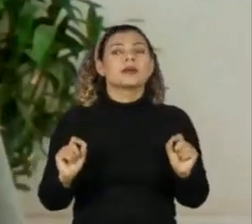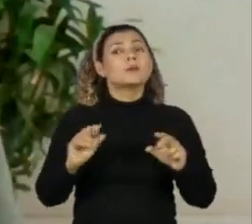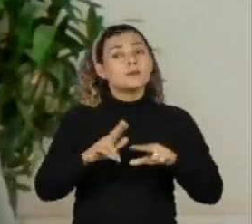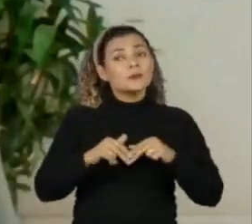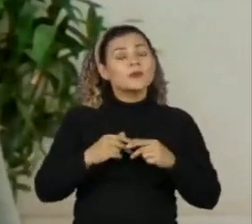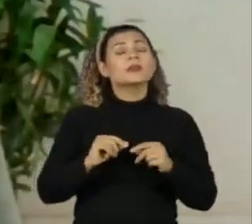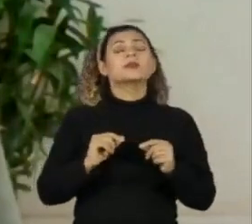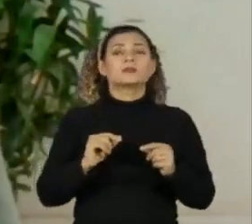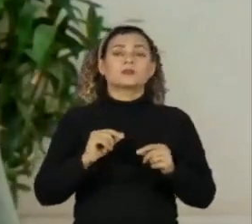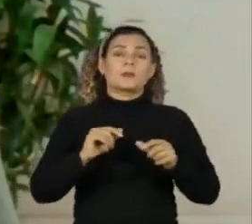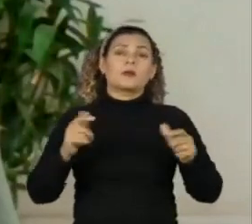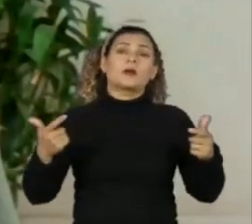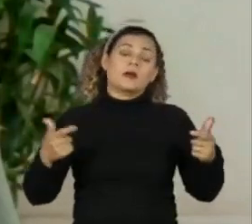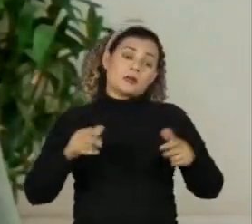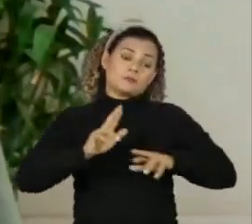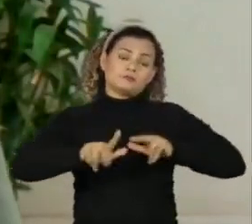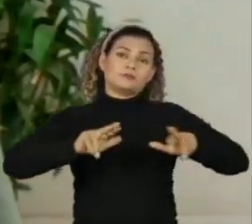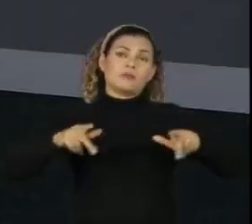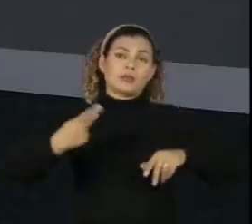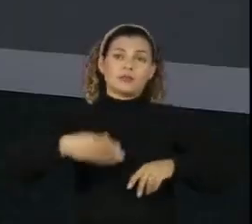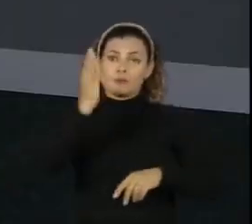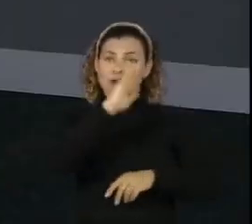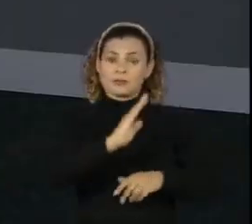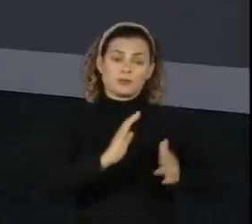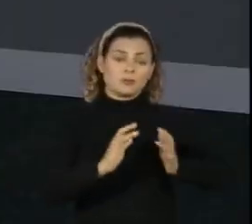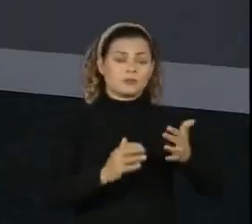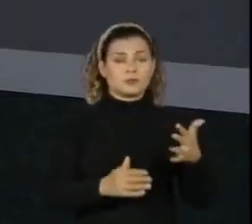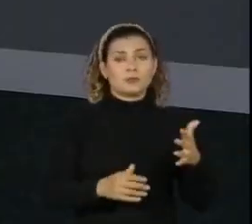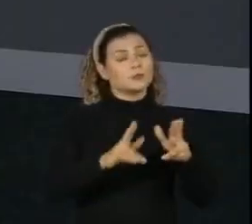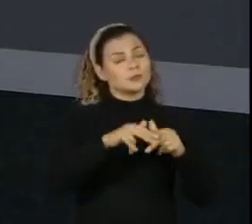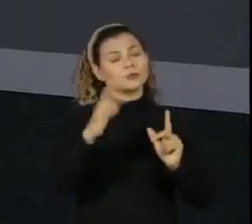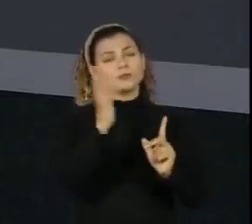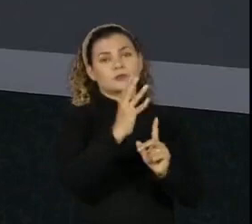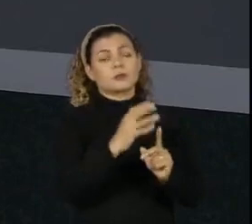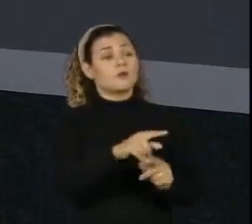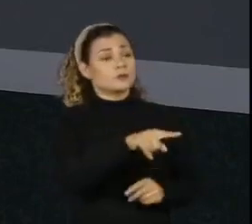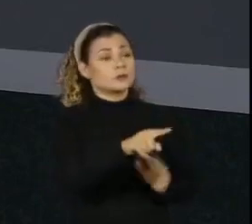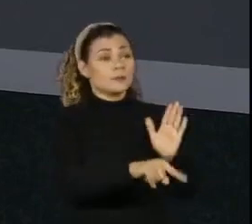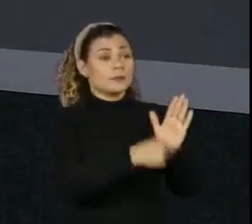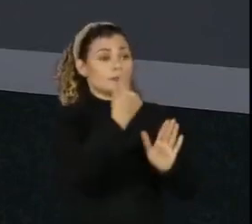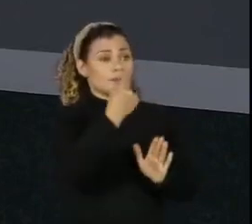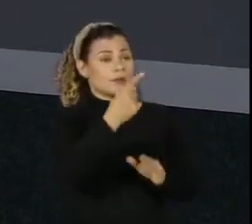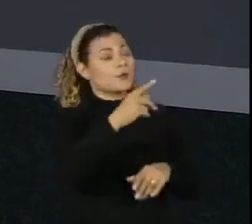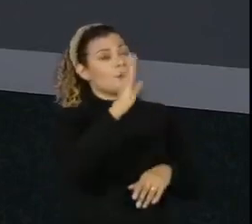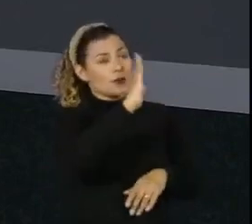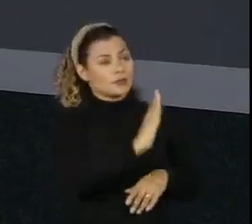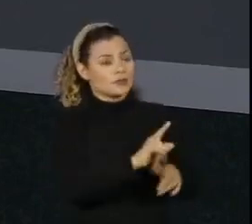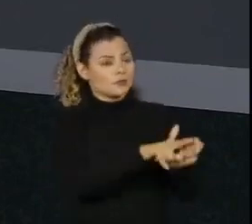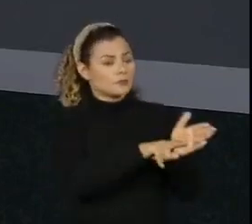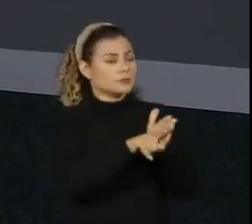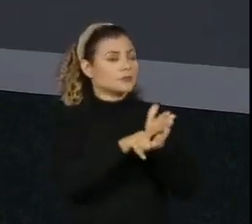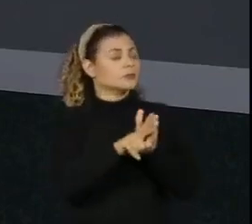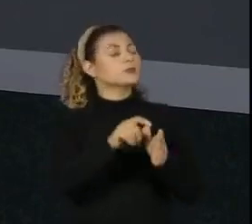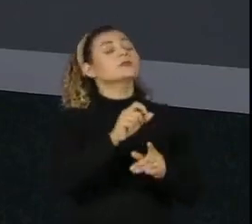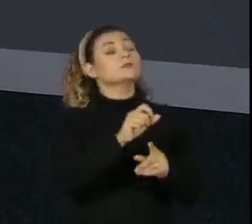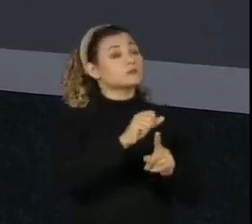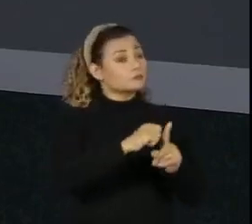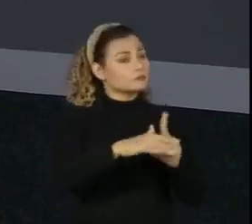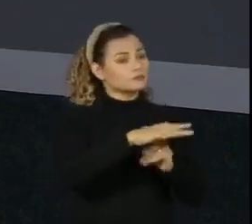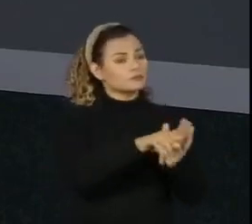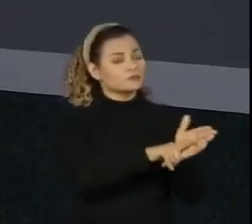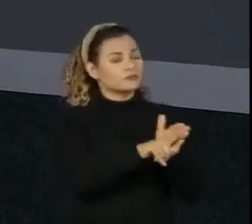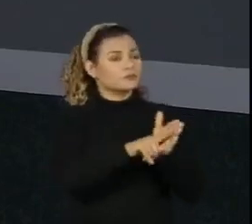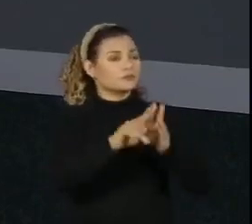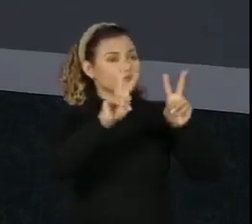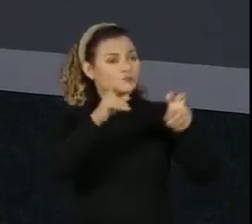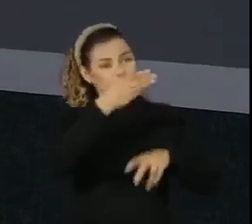da dimensão desse problema em países como o Brasil. E o senhor é o primeiro brasileiro à frente da Sociedade Internacional de